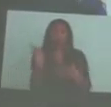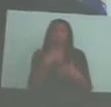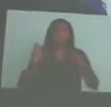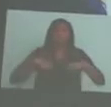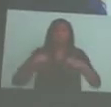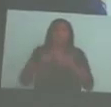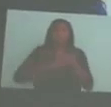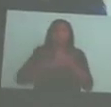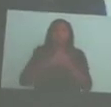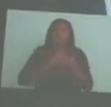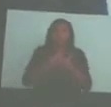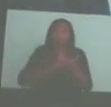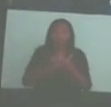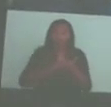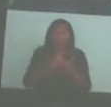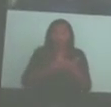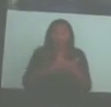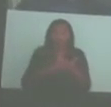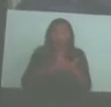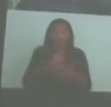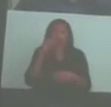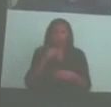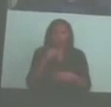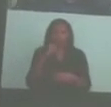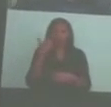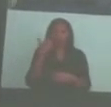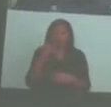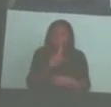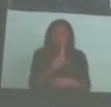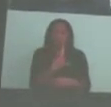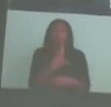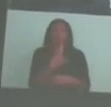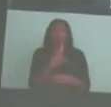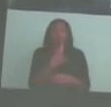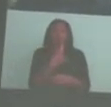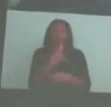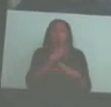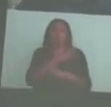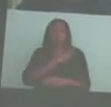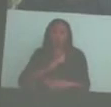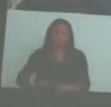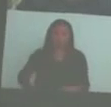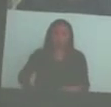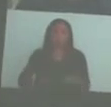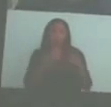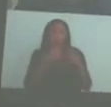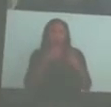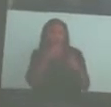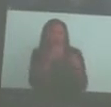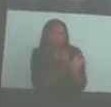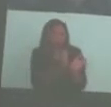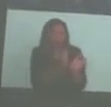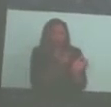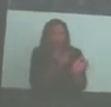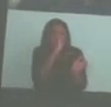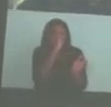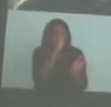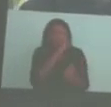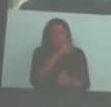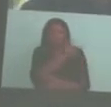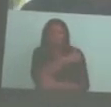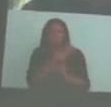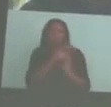segurança, de modo geral, sejam tidas pelo governo do Estado com prioridade para essa campanha de imunização. Muito obrigado, vereador.